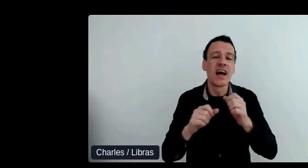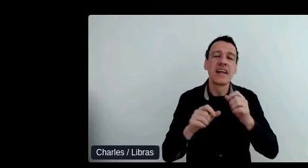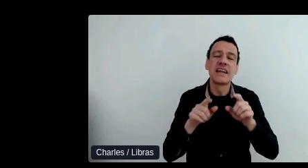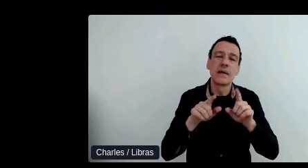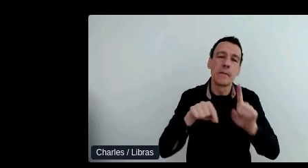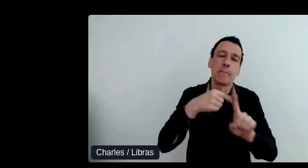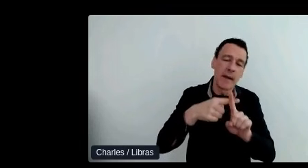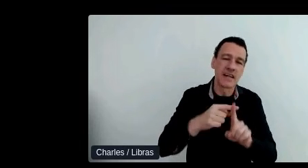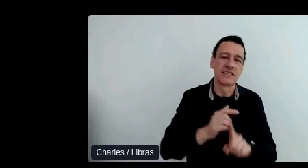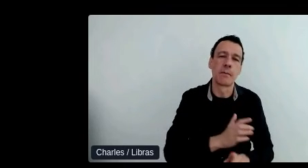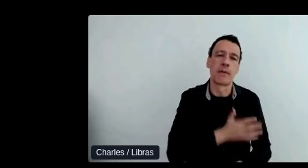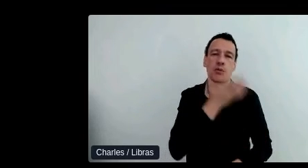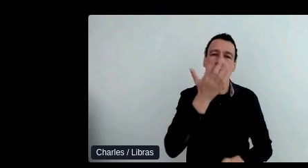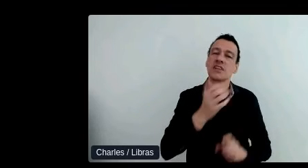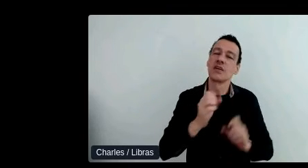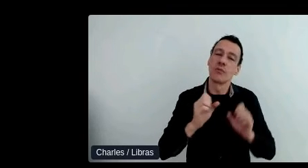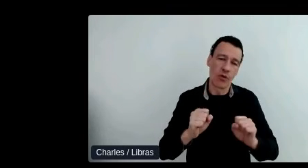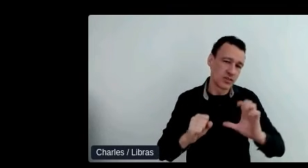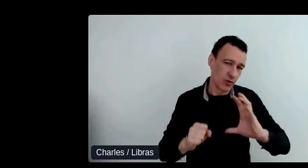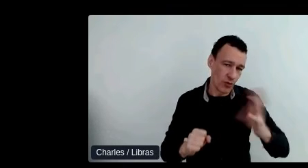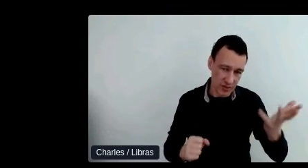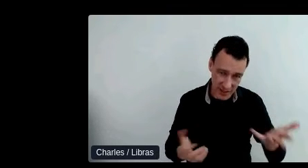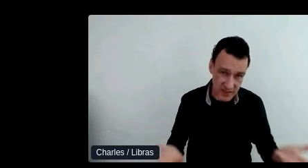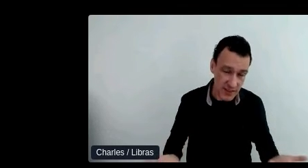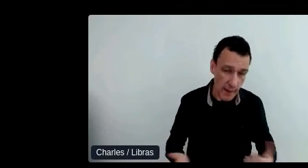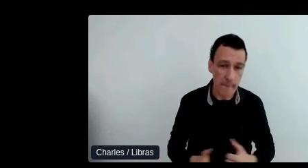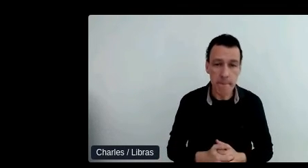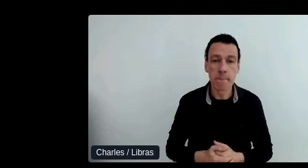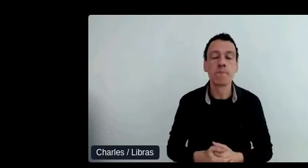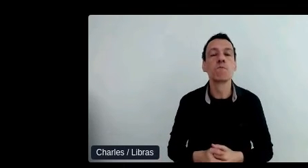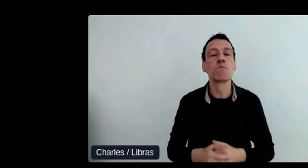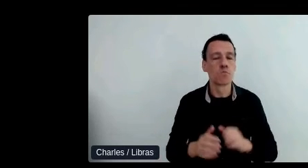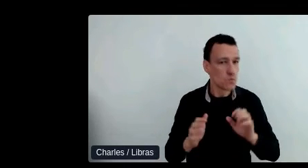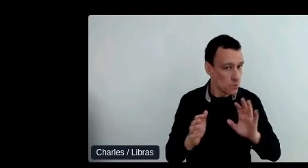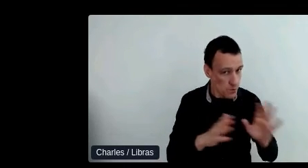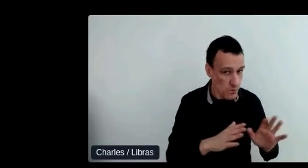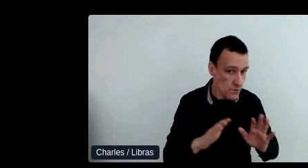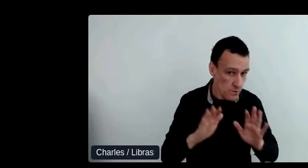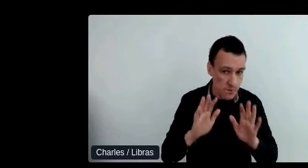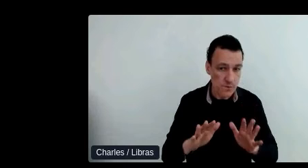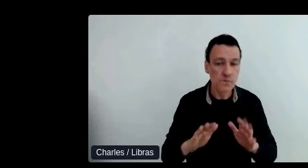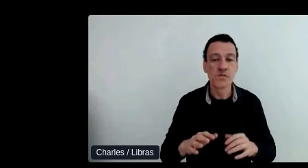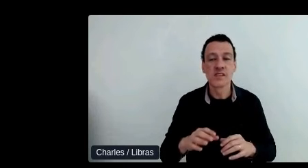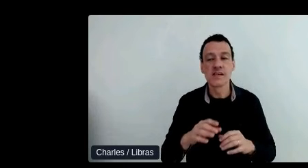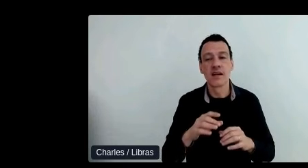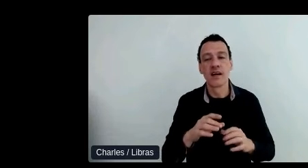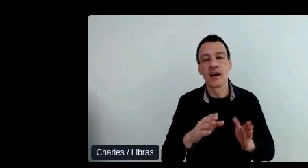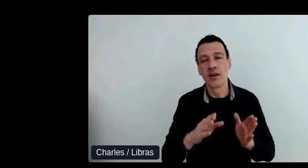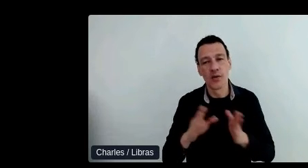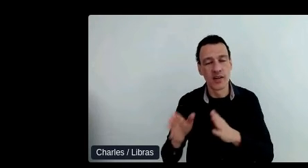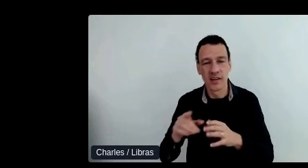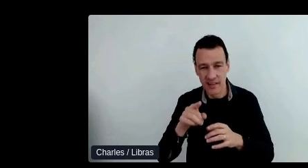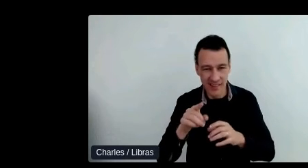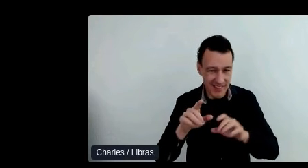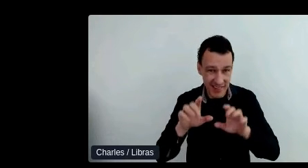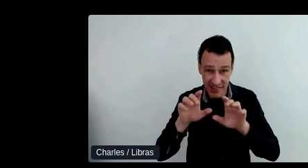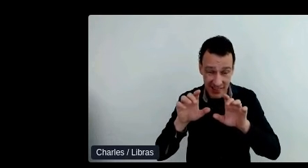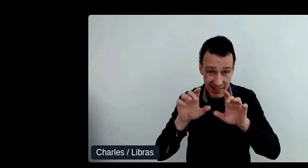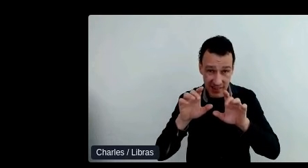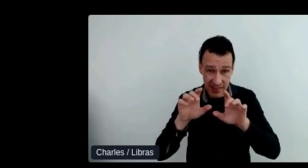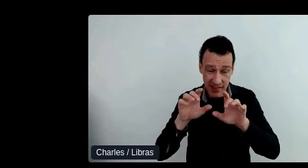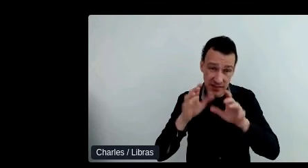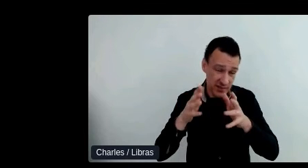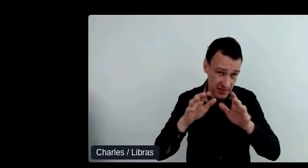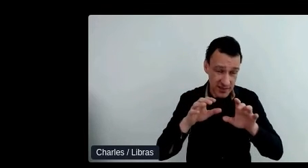gente sai da questão do ser humano é bom, ele é apenas ignorante, para realmente foi de má fé,